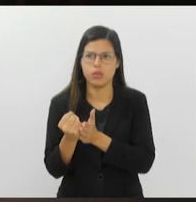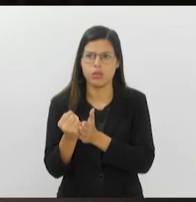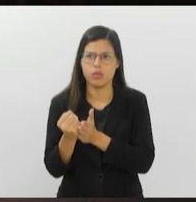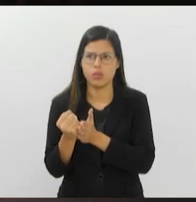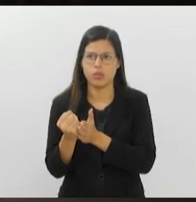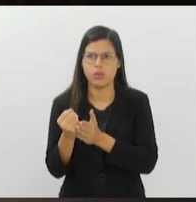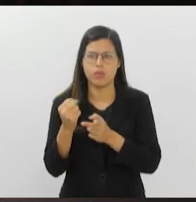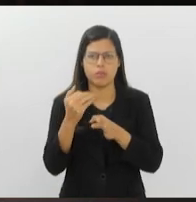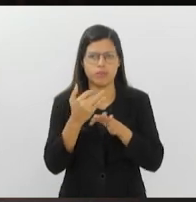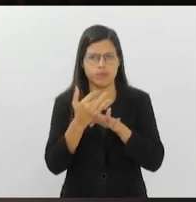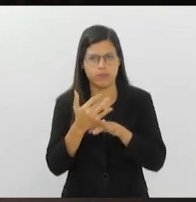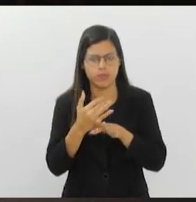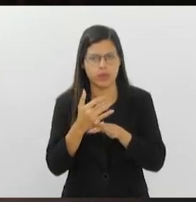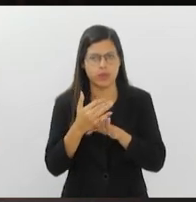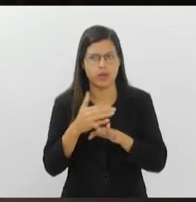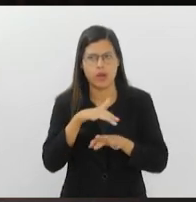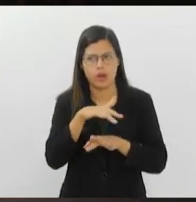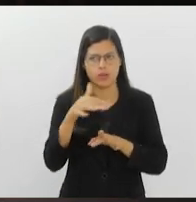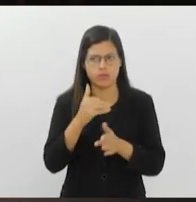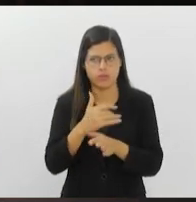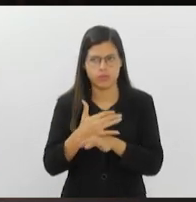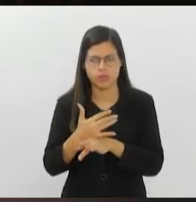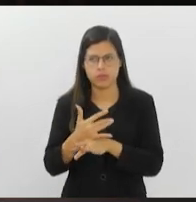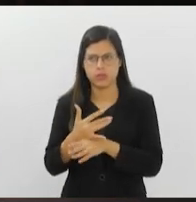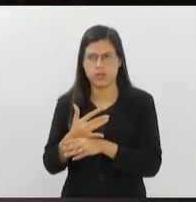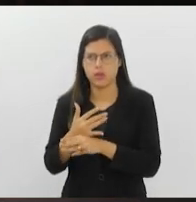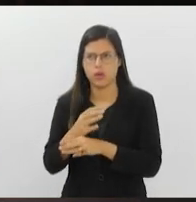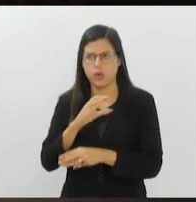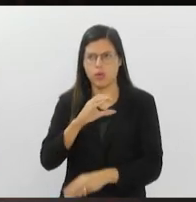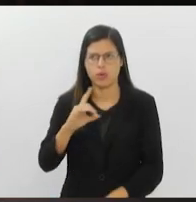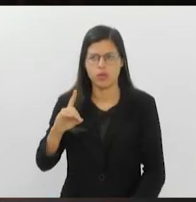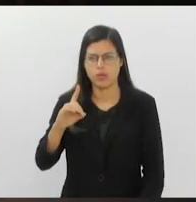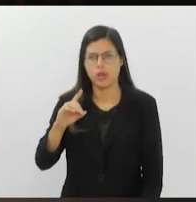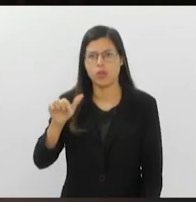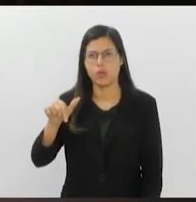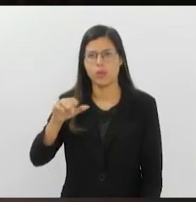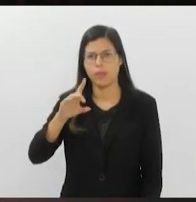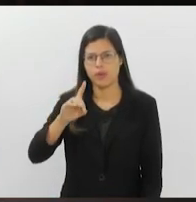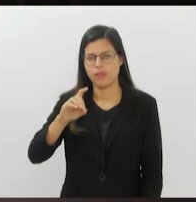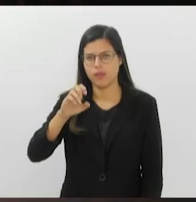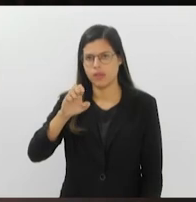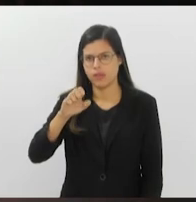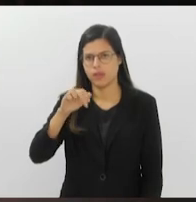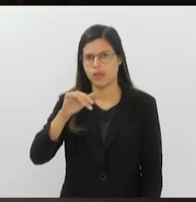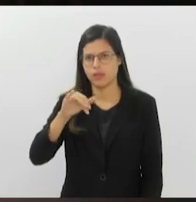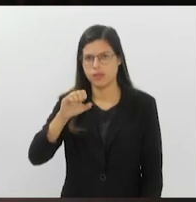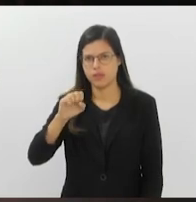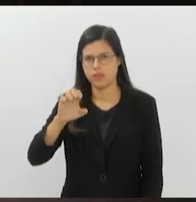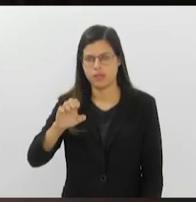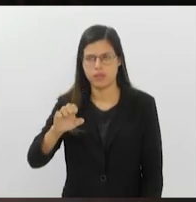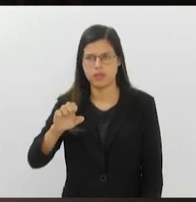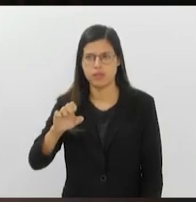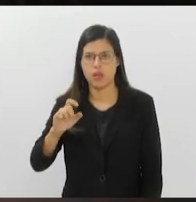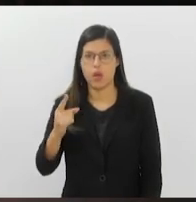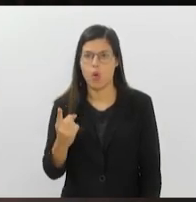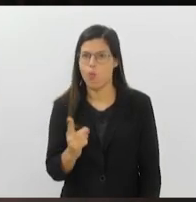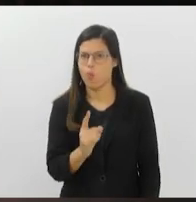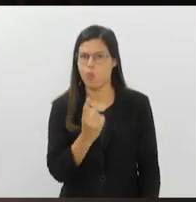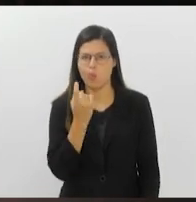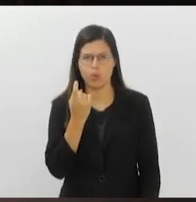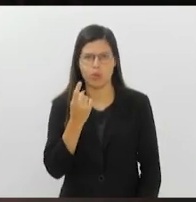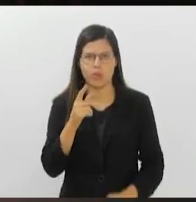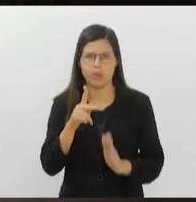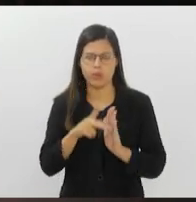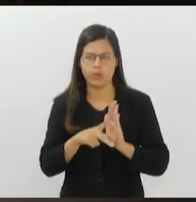dos serviços, coordenado pela Denise Mercadante, que está aqui também nos prestigiando. É o único projeto no país